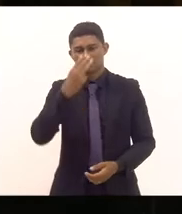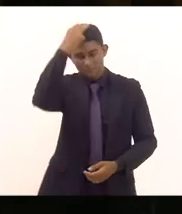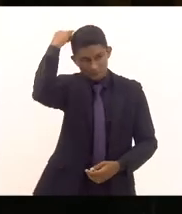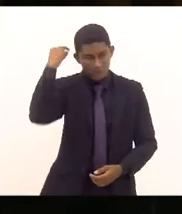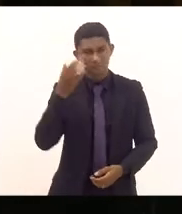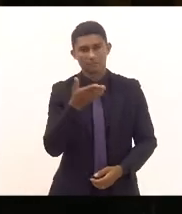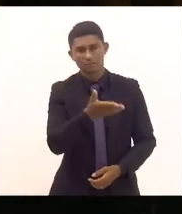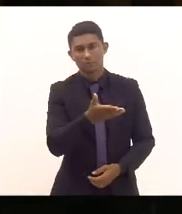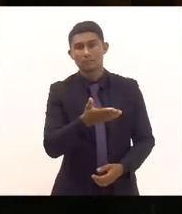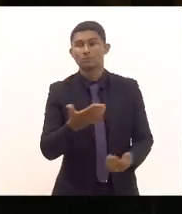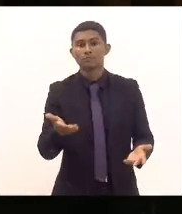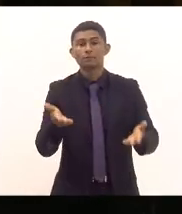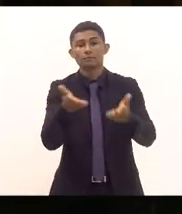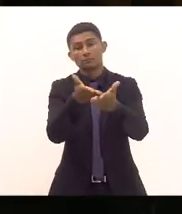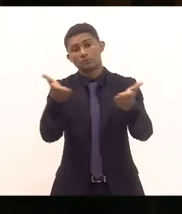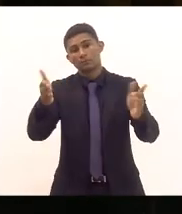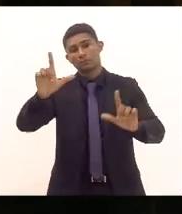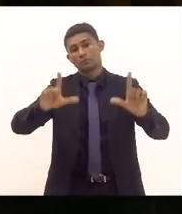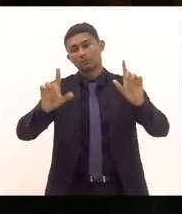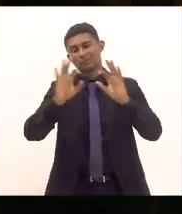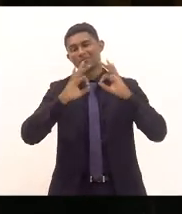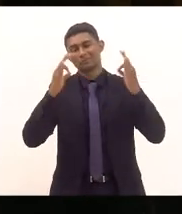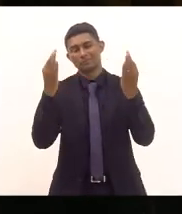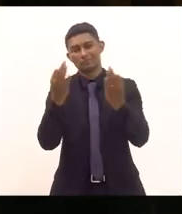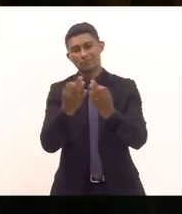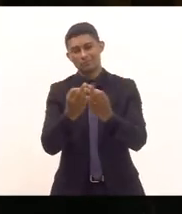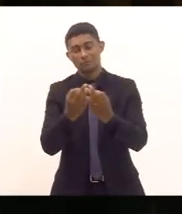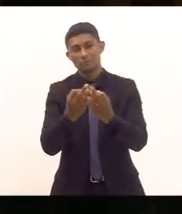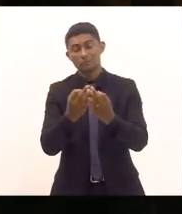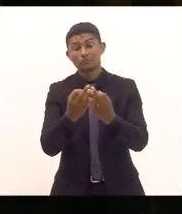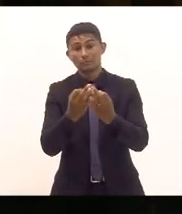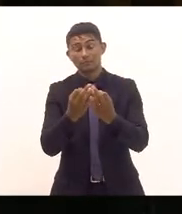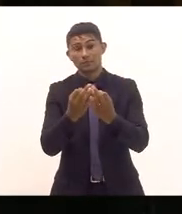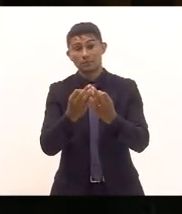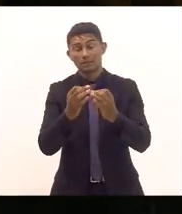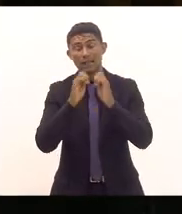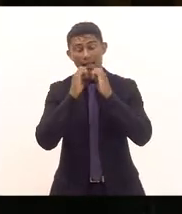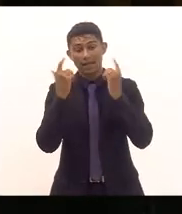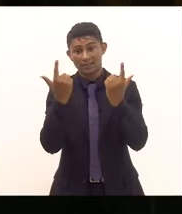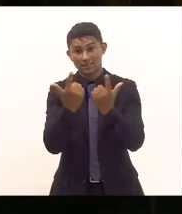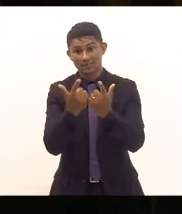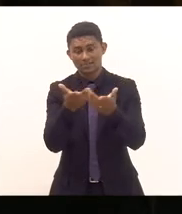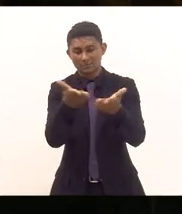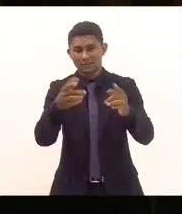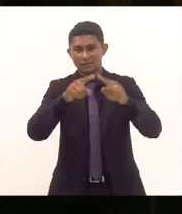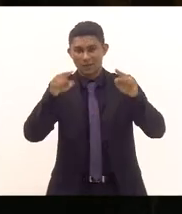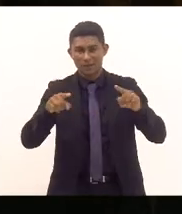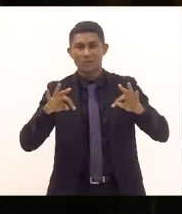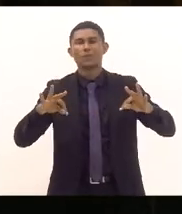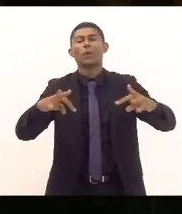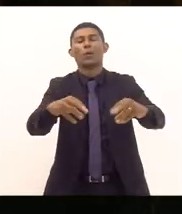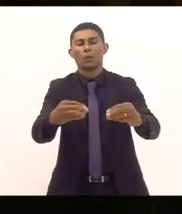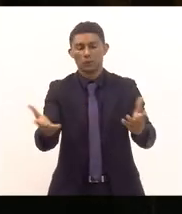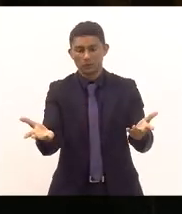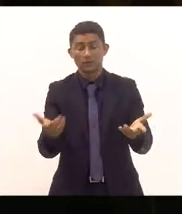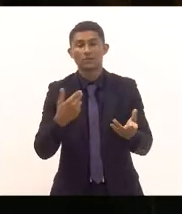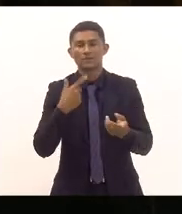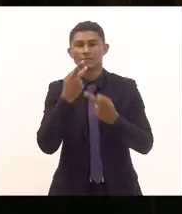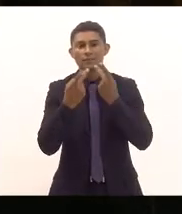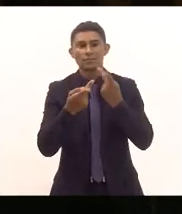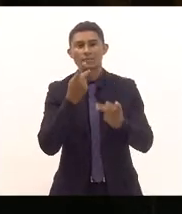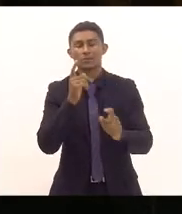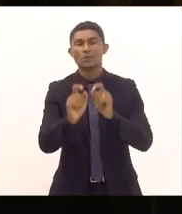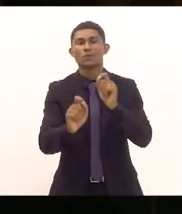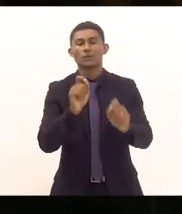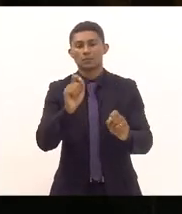a todos aqueles que nos assistem pela TV alerj a tudo servidores dessa casa Oi eu gostaria de falar